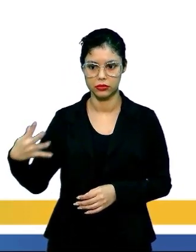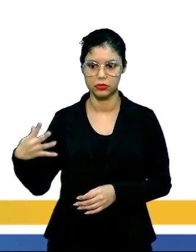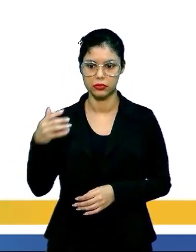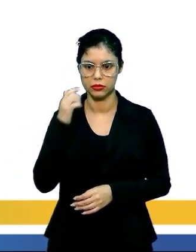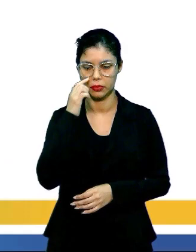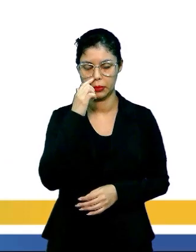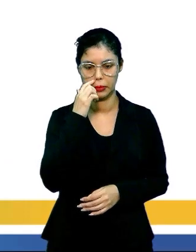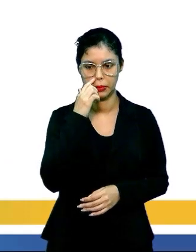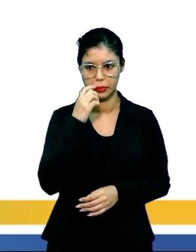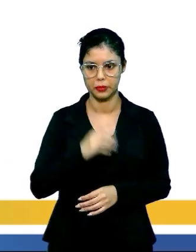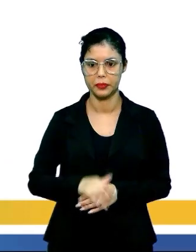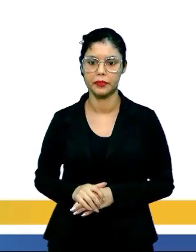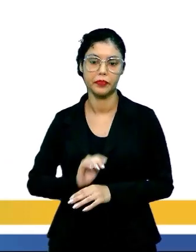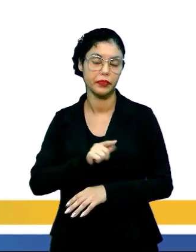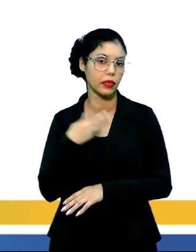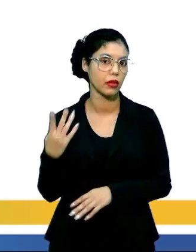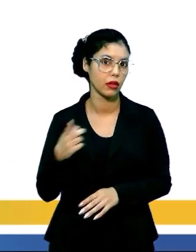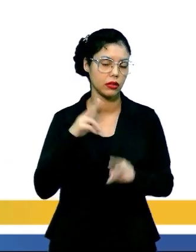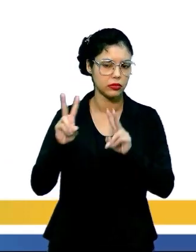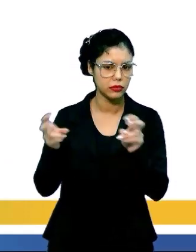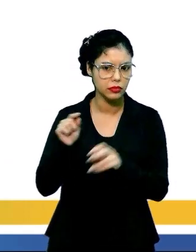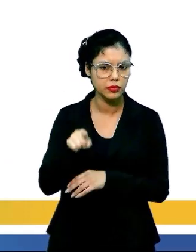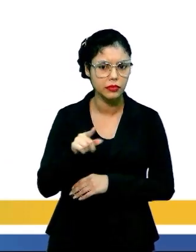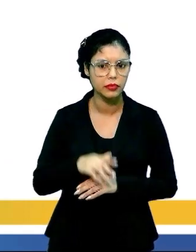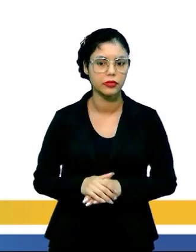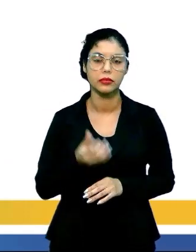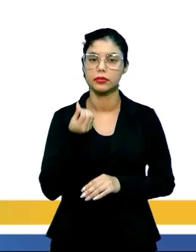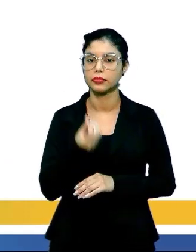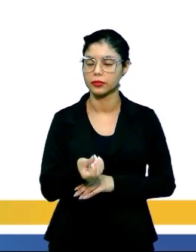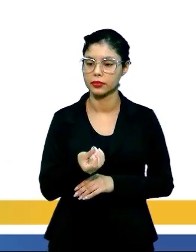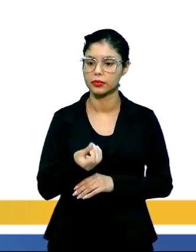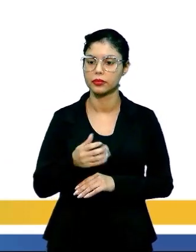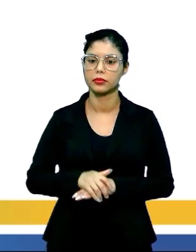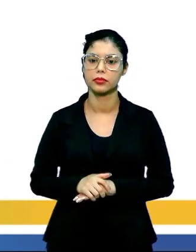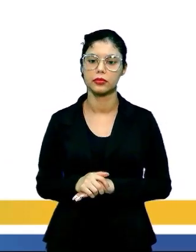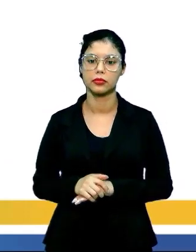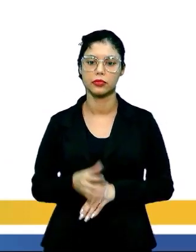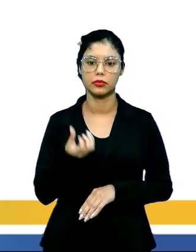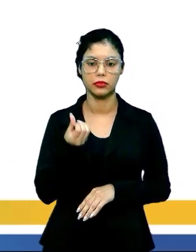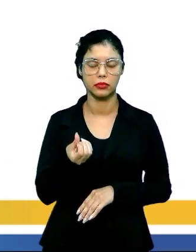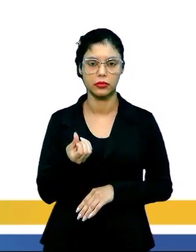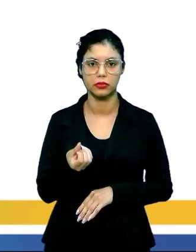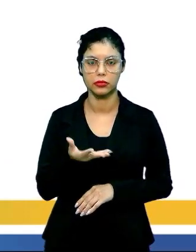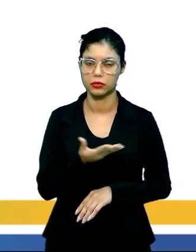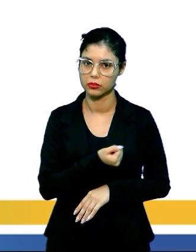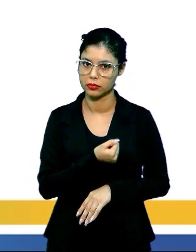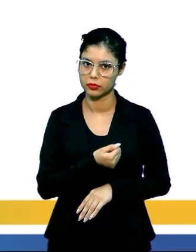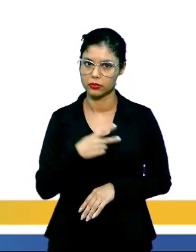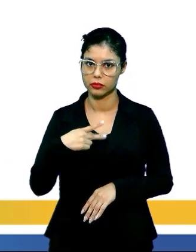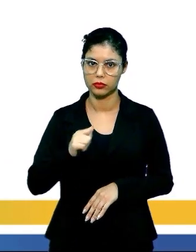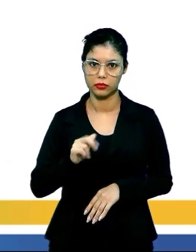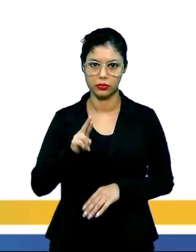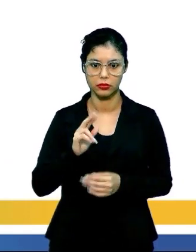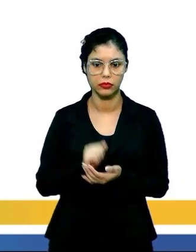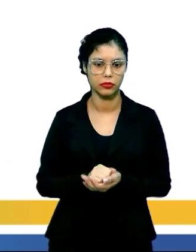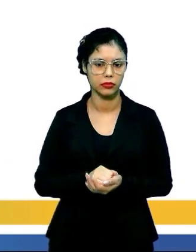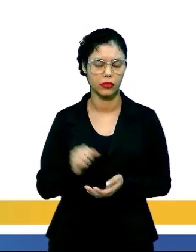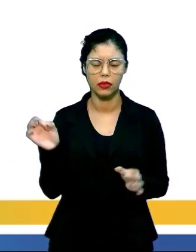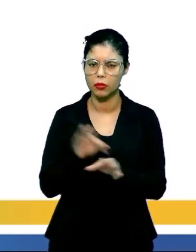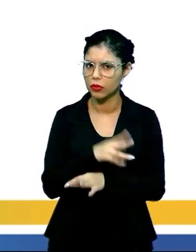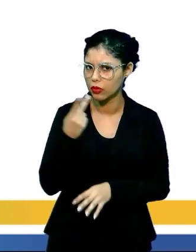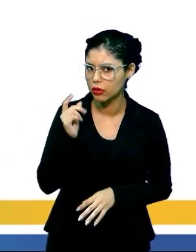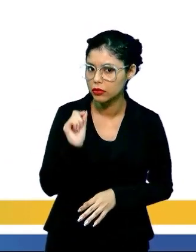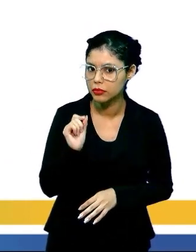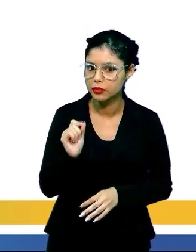e 44. Quantos termos temos aqui? 6. 6 é um número par. Então, o que a gente acabou de